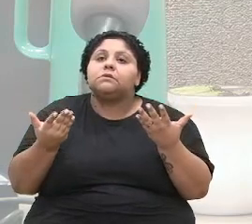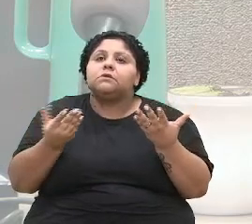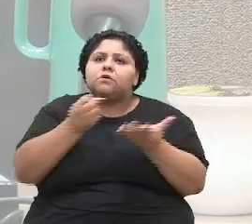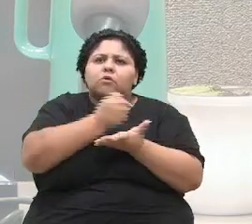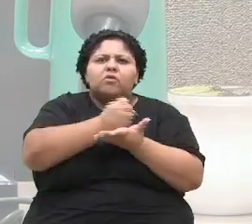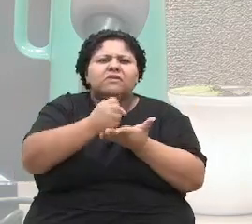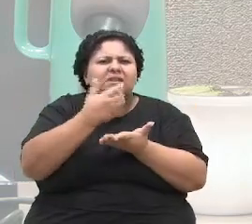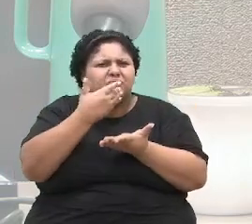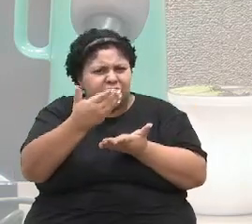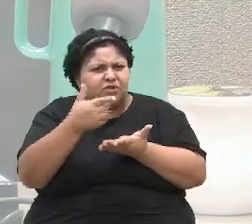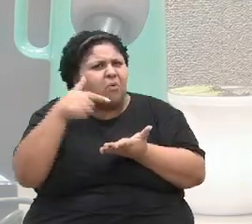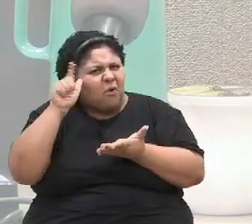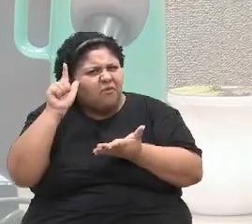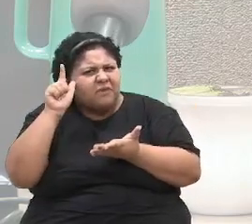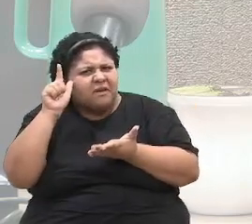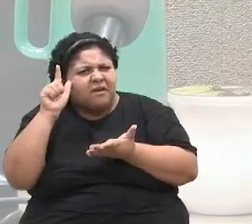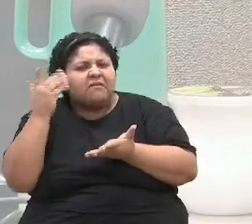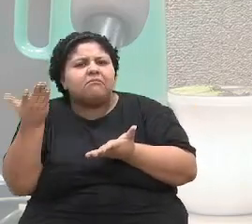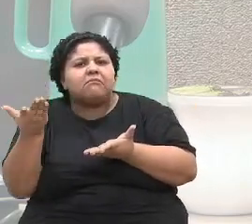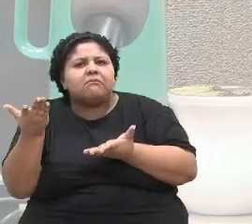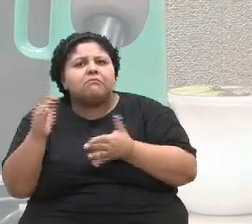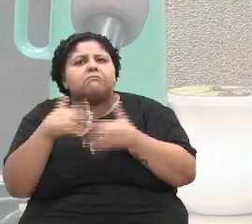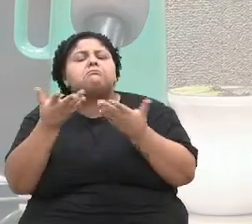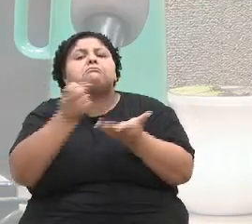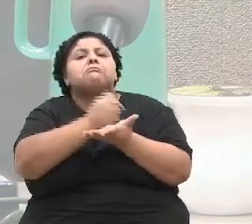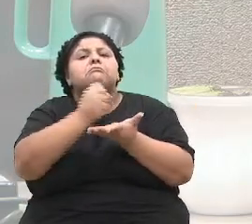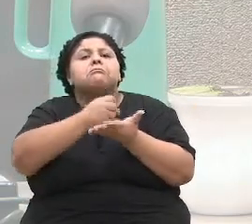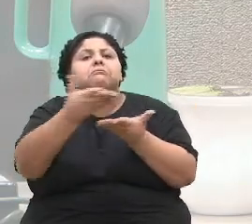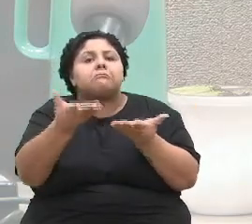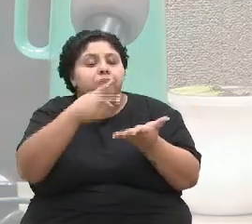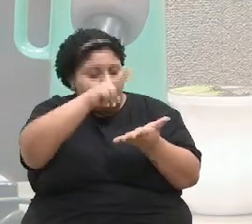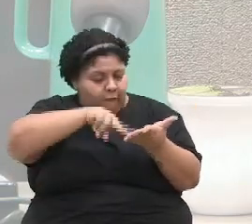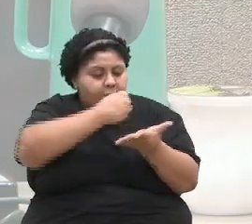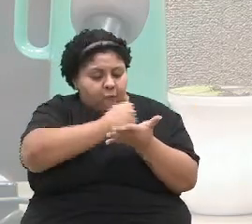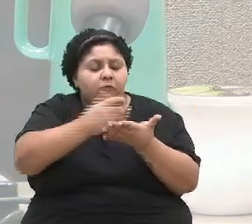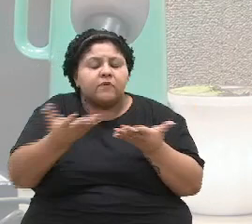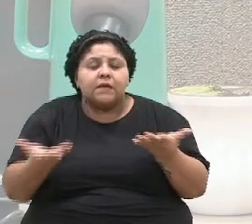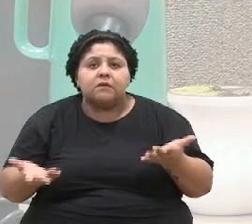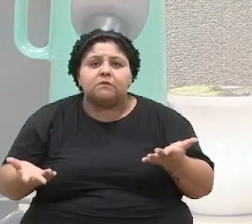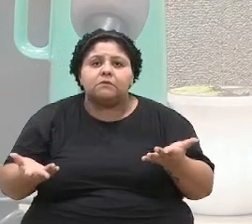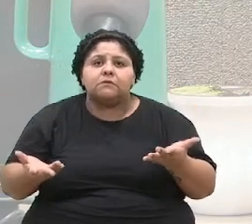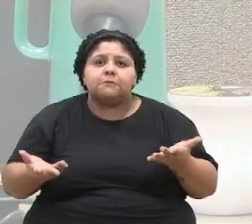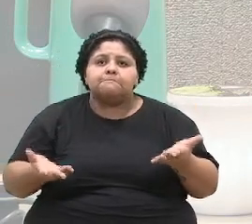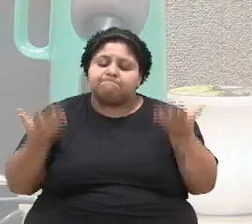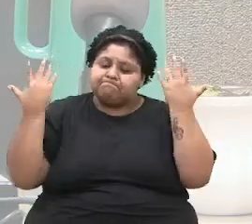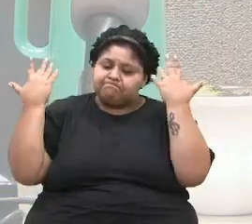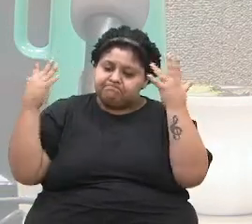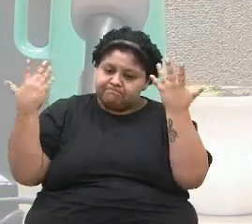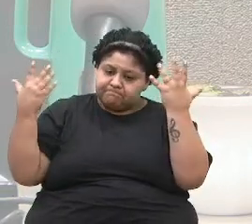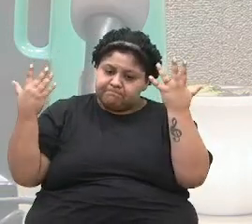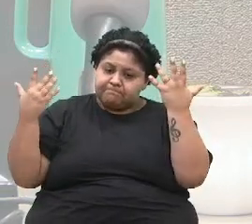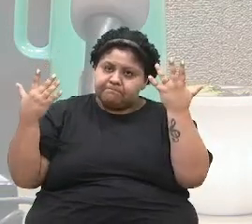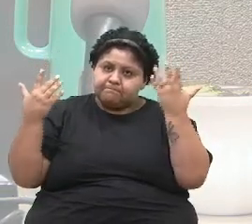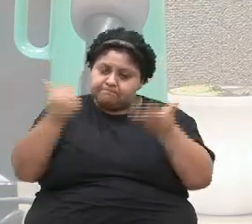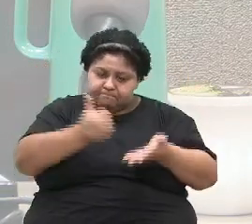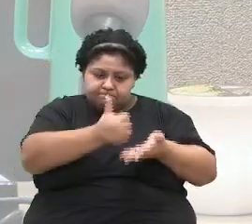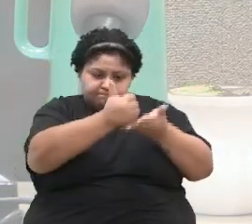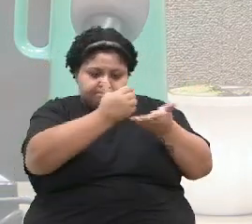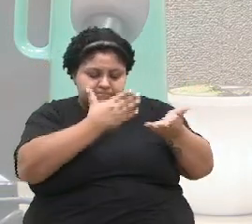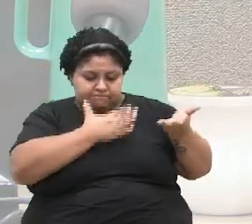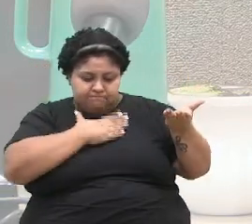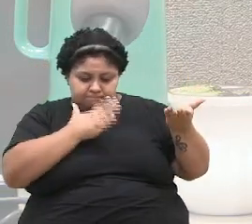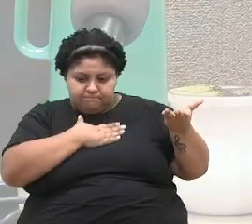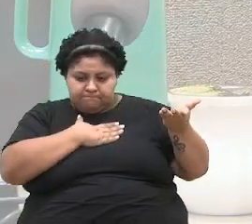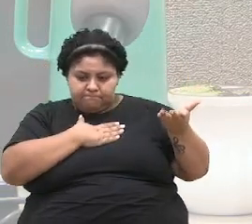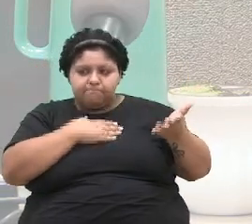pediu ontem, eu acho. Pedi ontem o contrato. O contrato. Vamos ver o contrato, então. Né? Então, parabéns e conte comigo